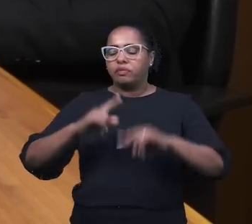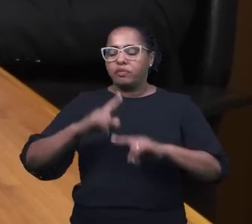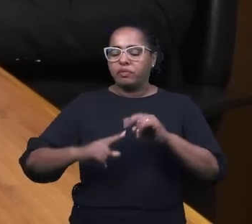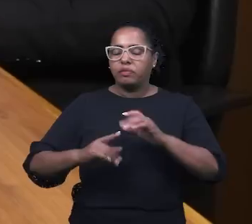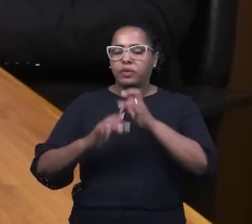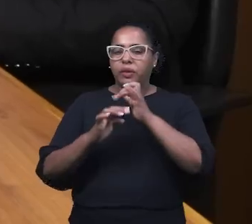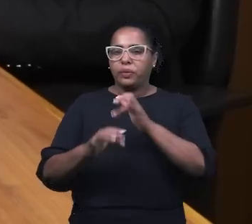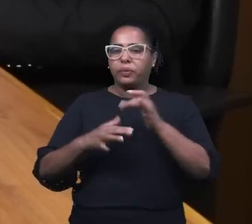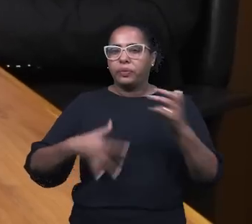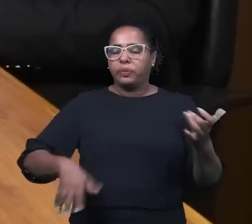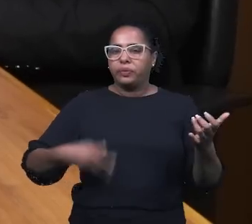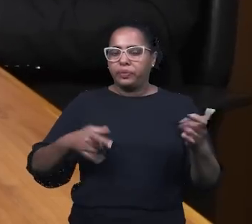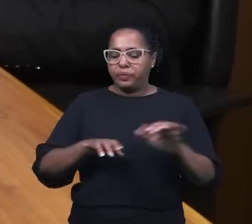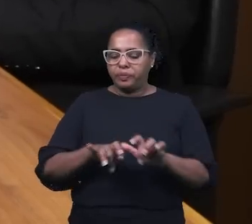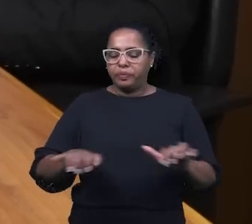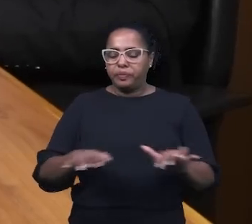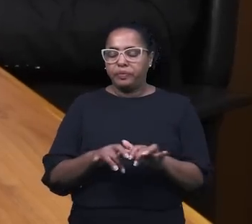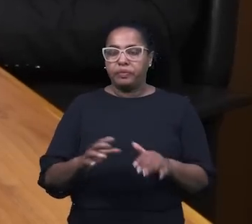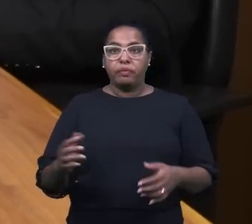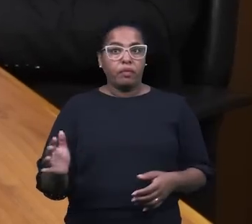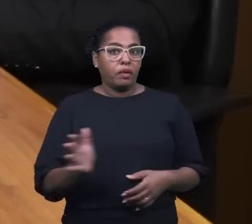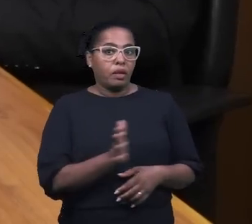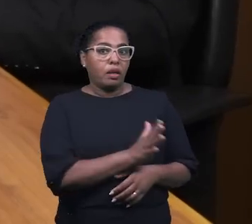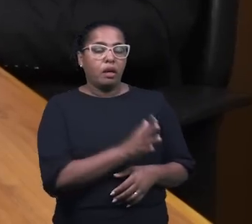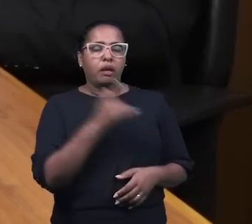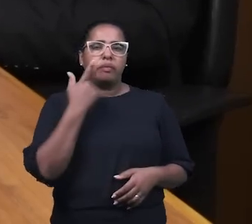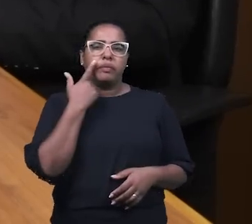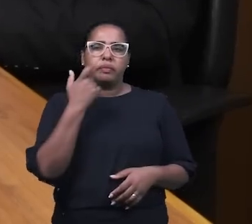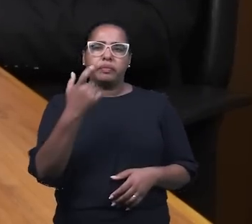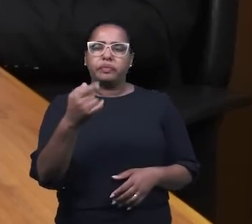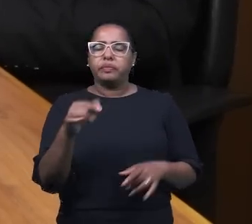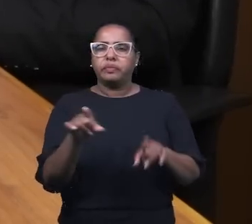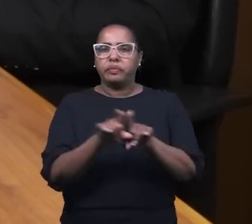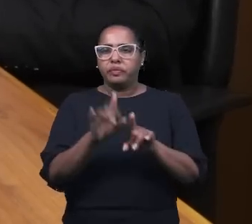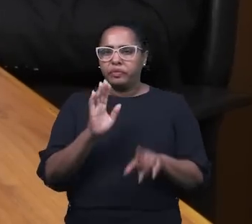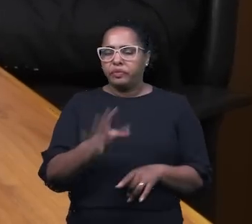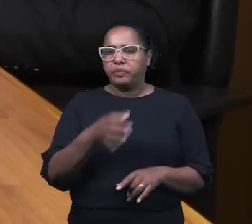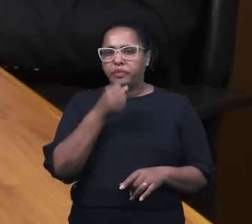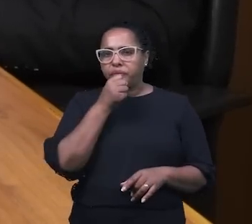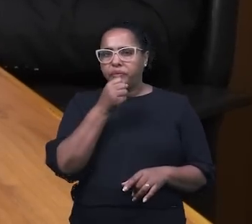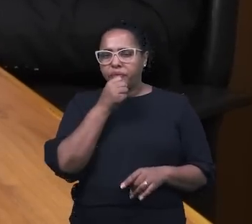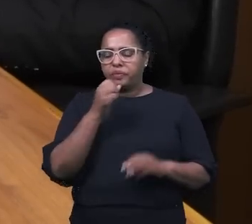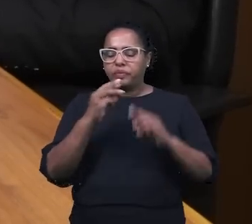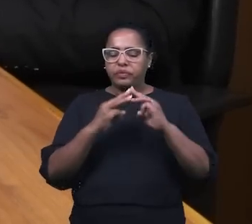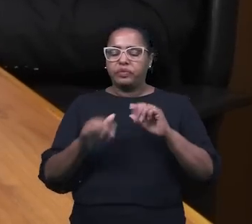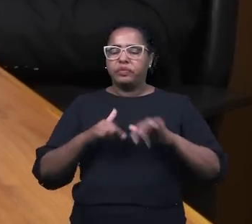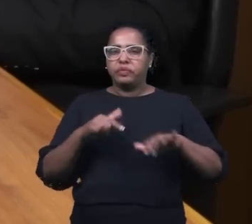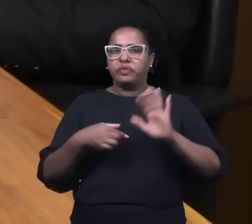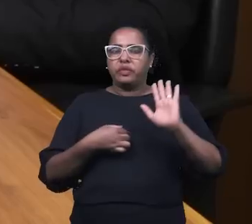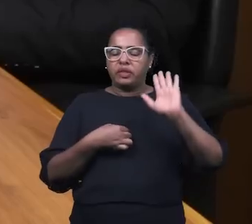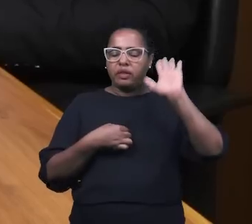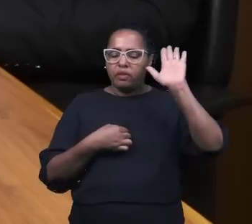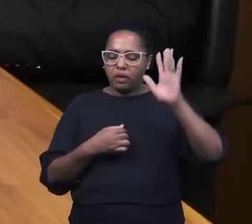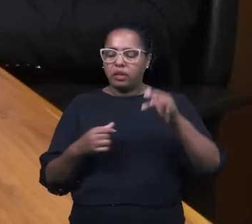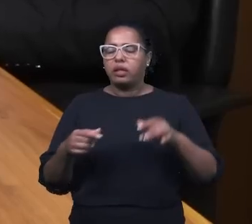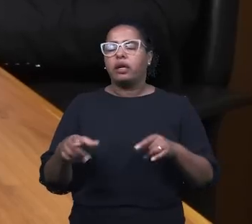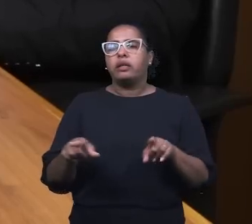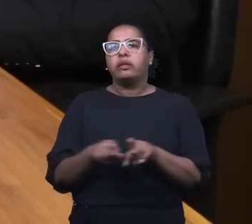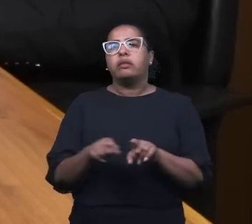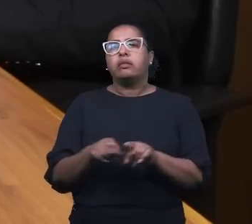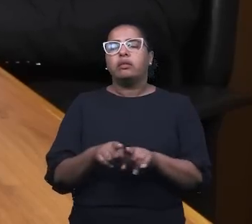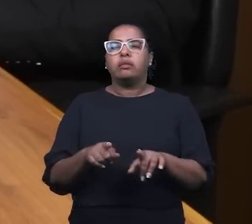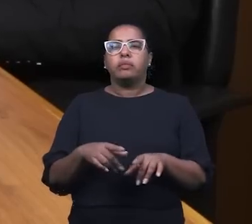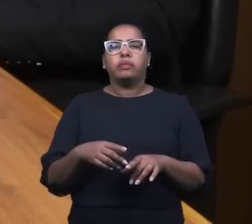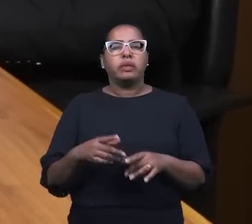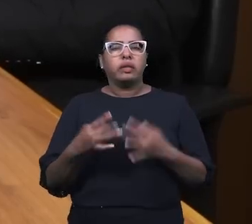ali. Há um aspecto interessante também, e nós já tivemos uma entrevista sobre o trabalho voluntário, se você tocou no assunto também,